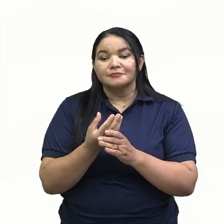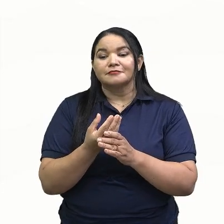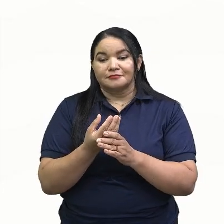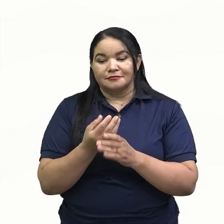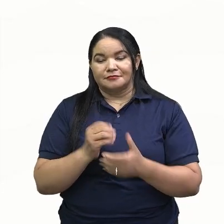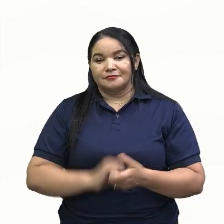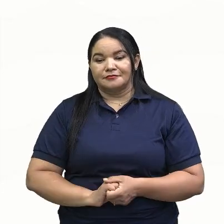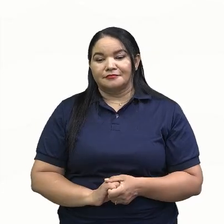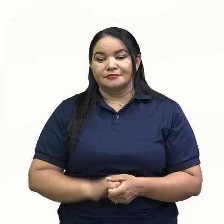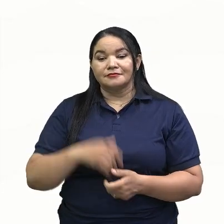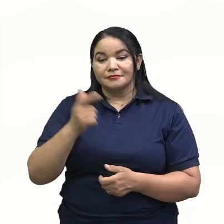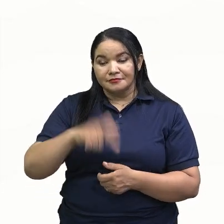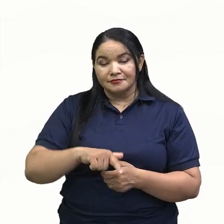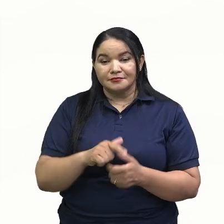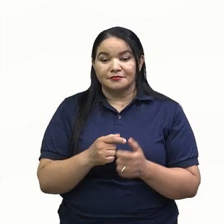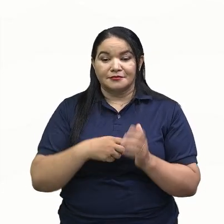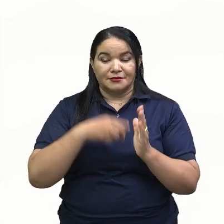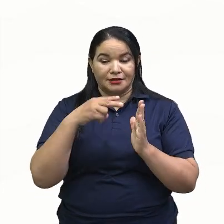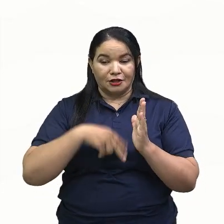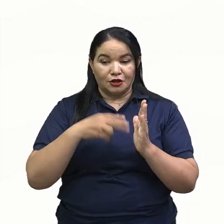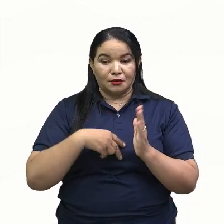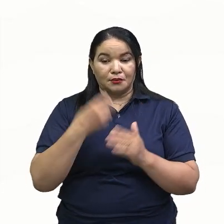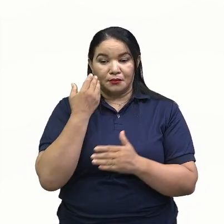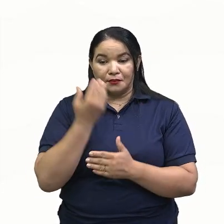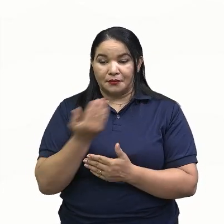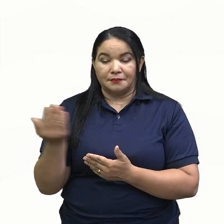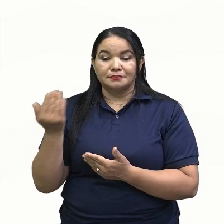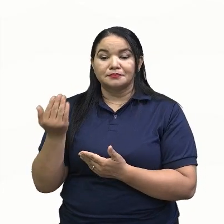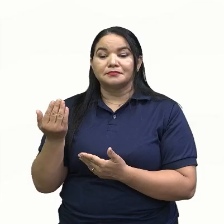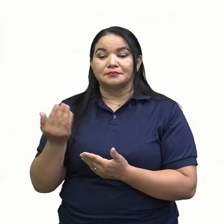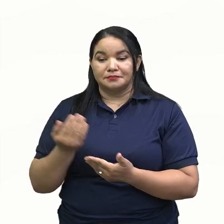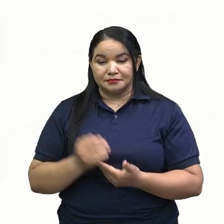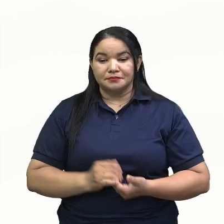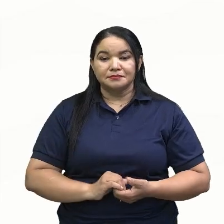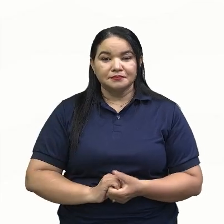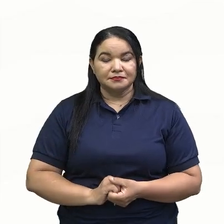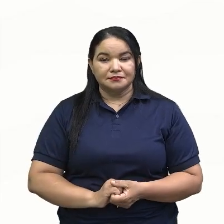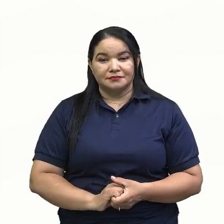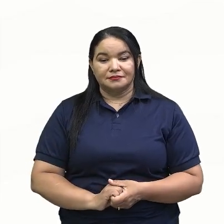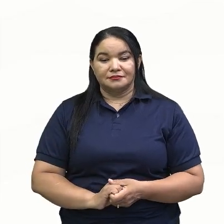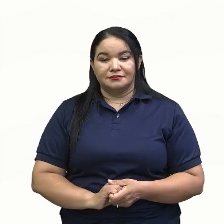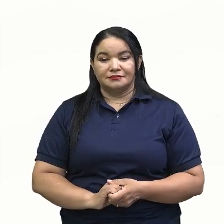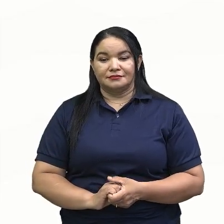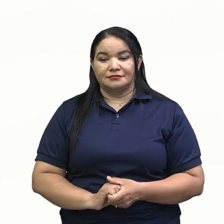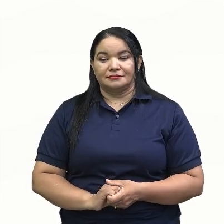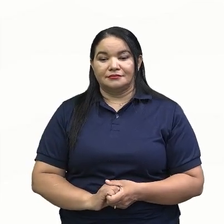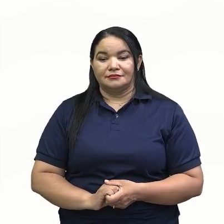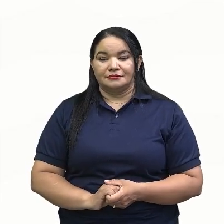são dispositivos que convertem uma forma de energia em